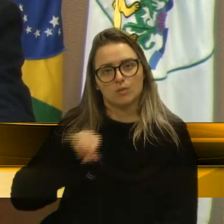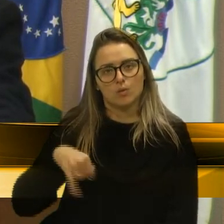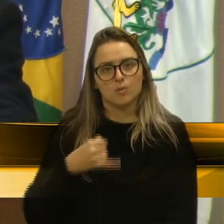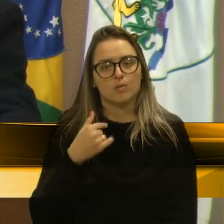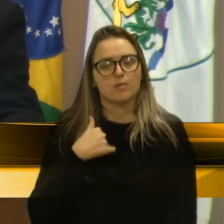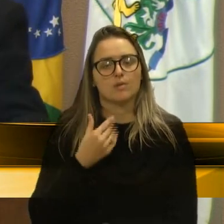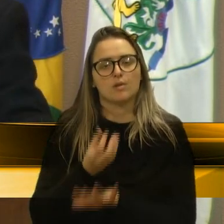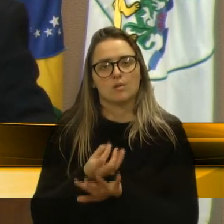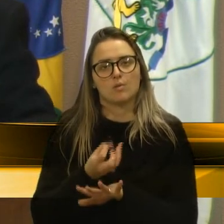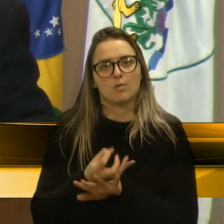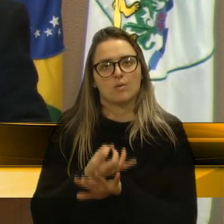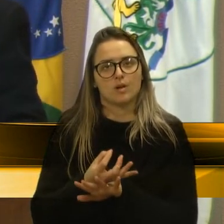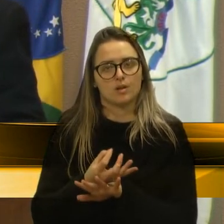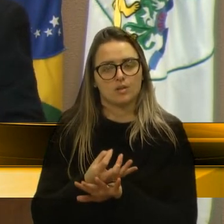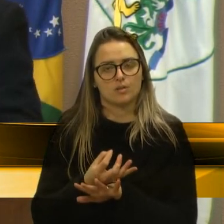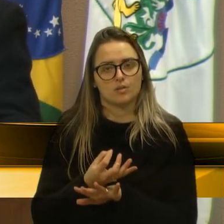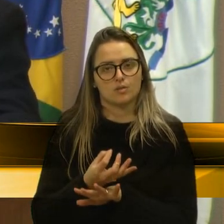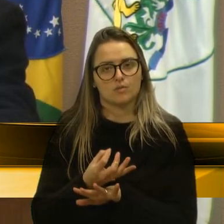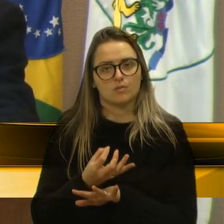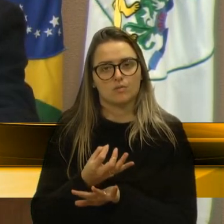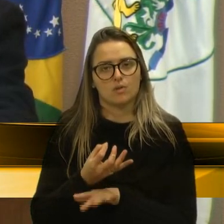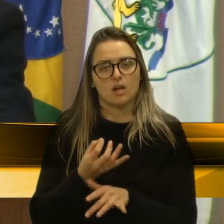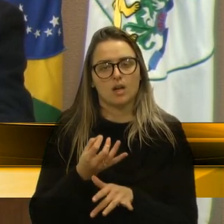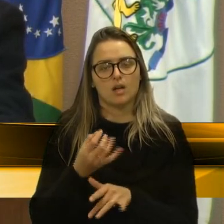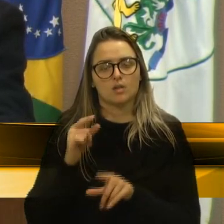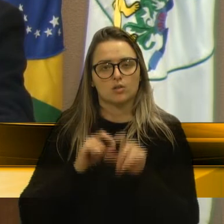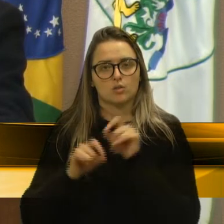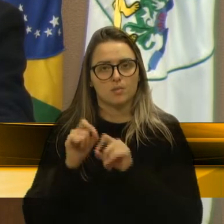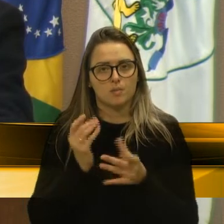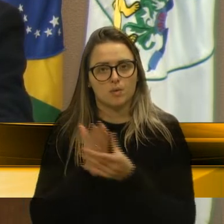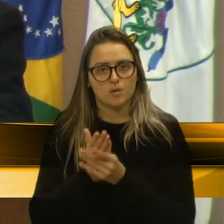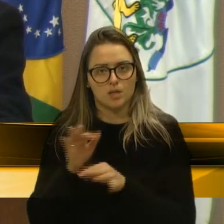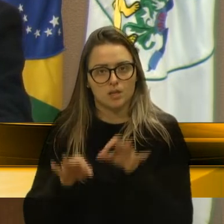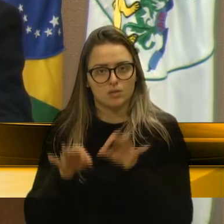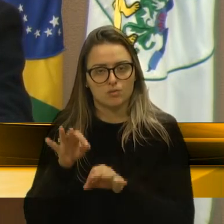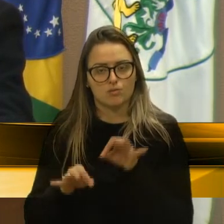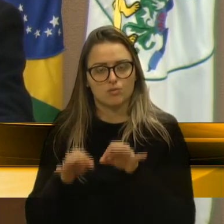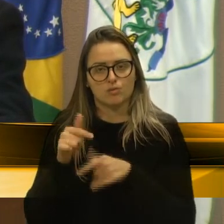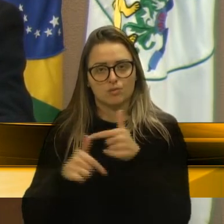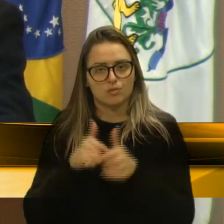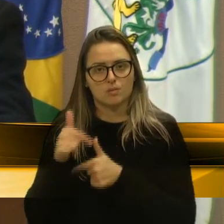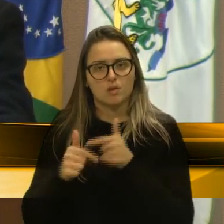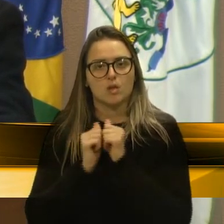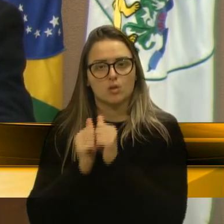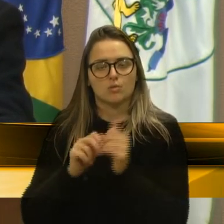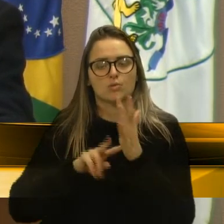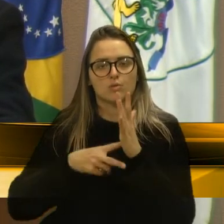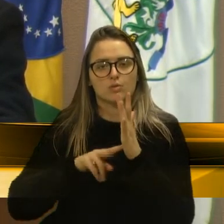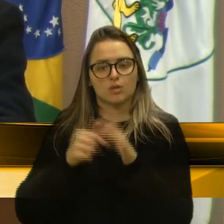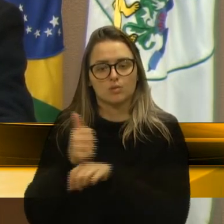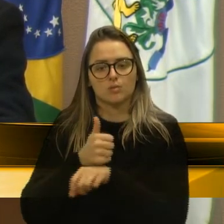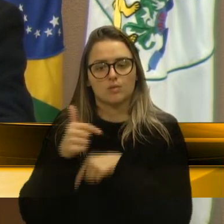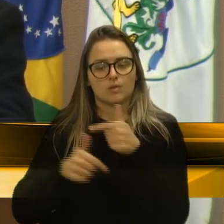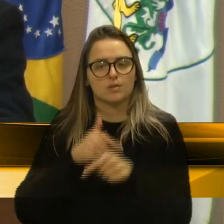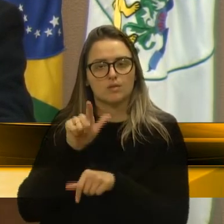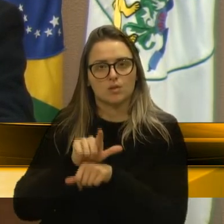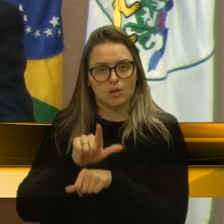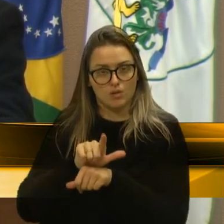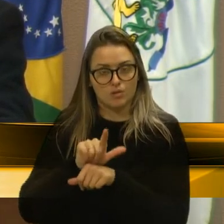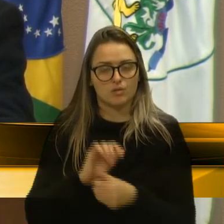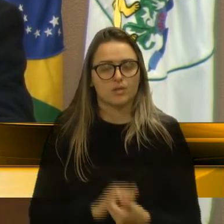pelos trabalhadores há anos, né? E especialmente a mim me toca muito profundamente, porque muitos